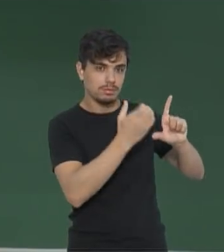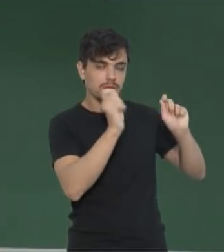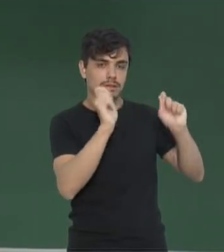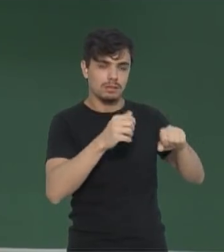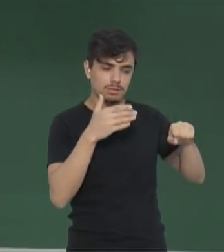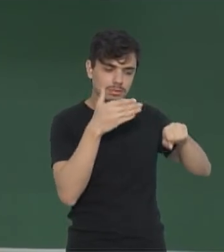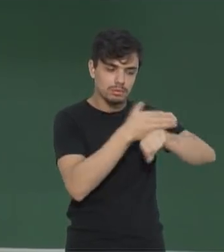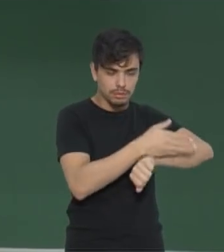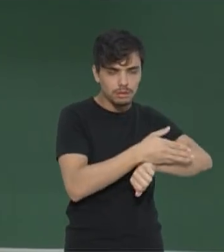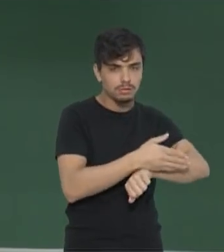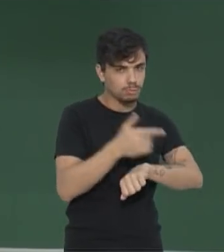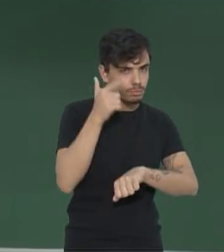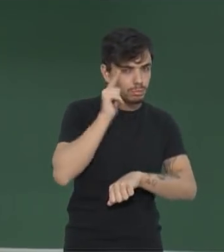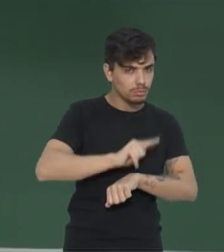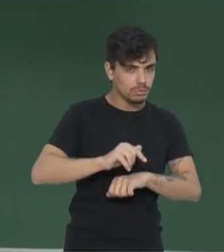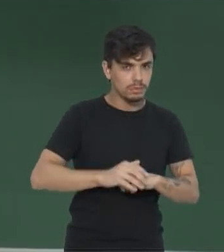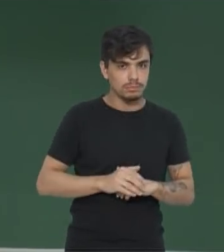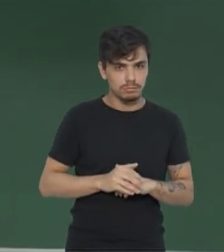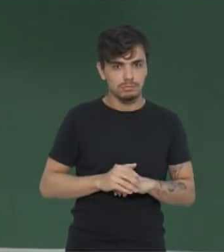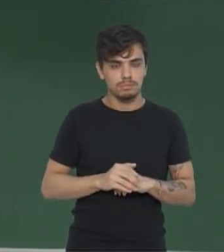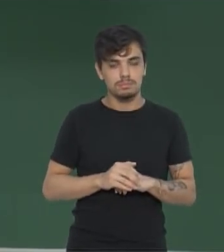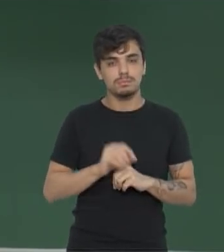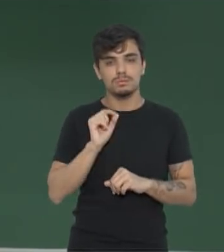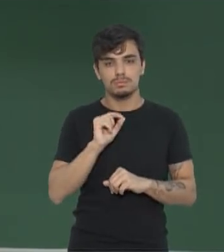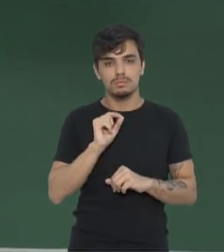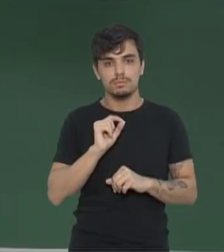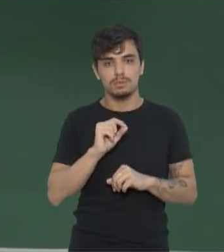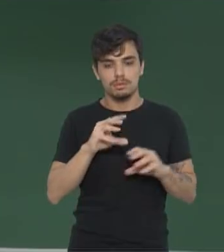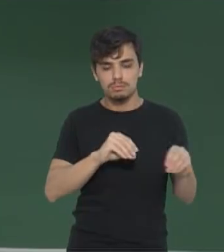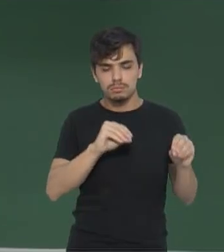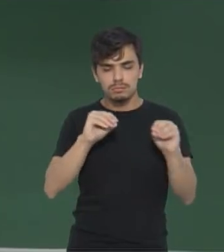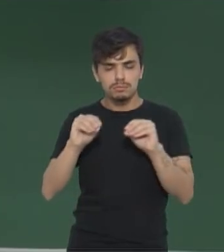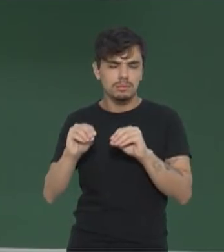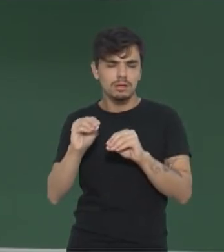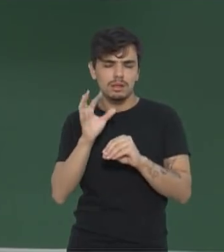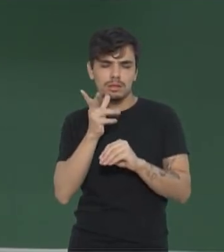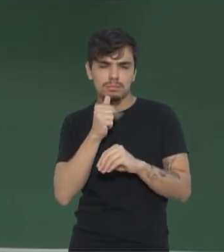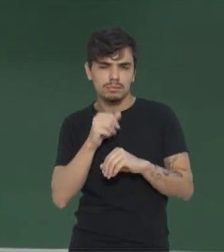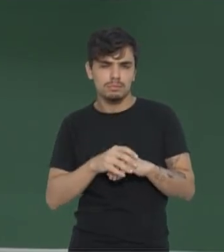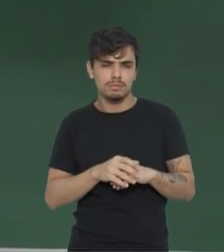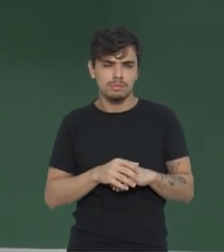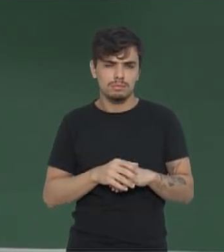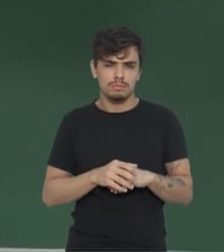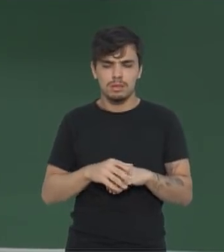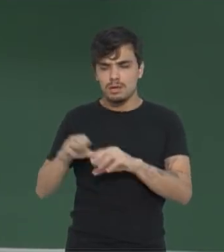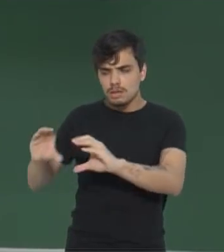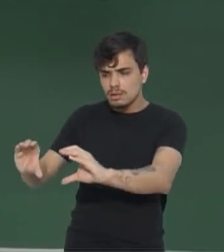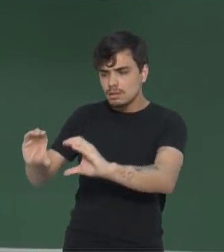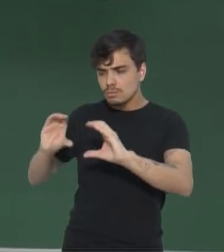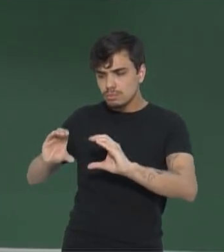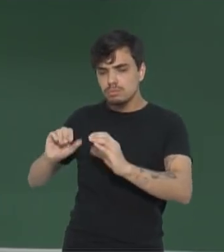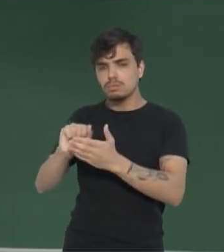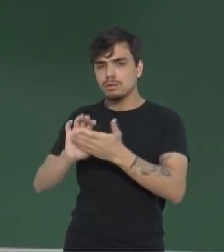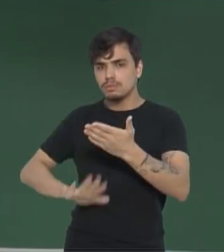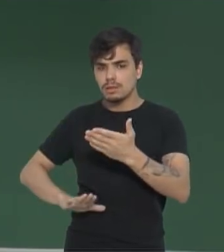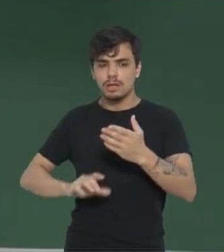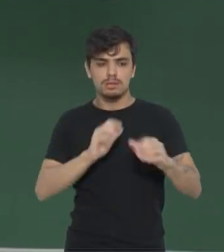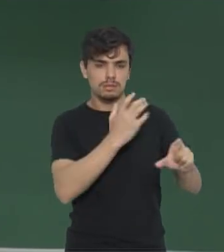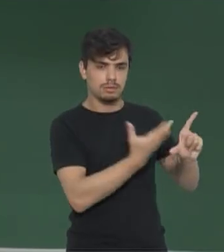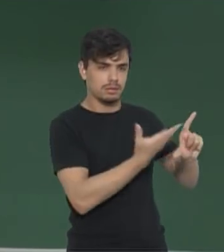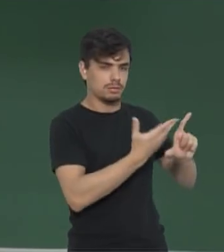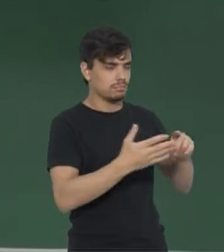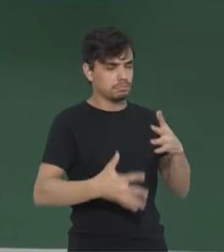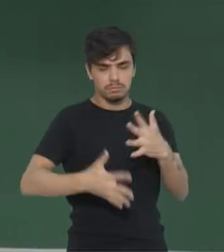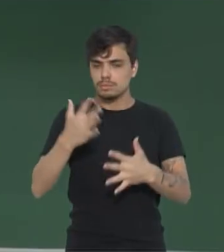pode, se tem acesso, aos poucos, inclusive, quem sabe, migrando. Um não vai inibir o outro, não vai tirar a nota do outro. Seria